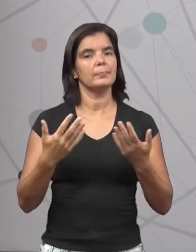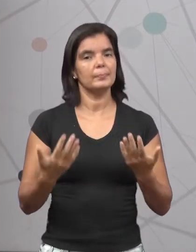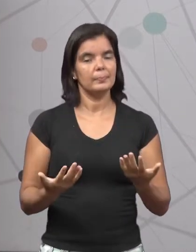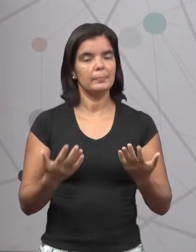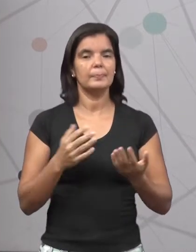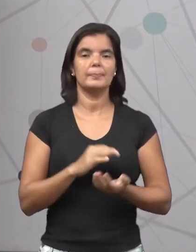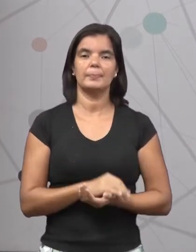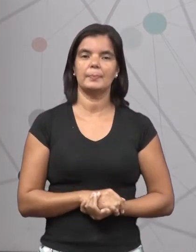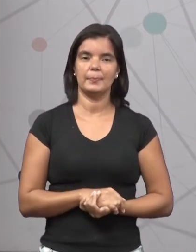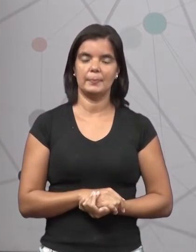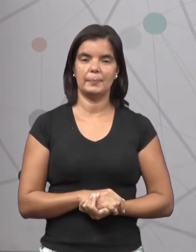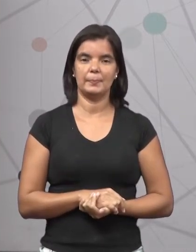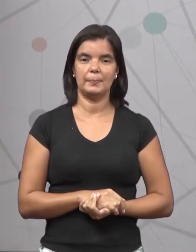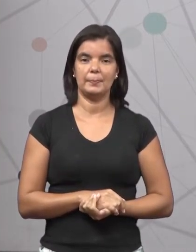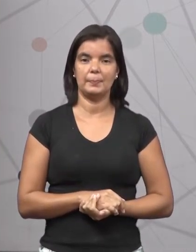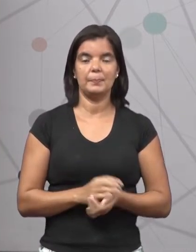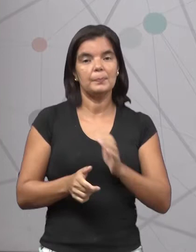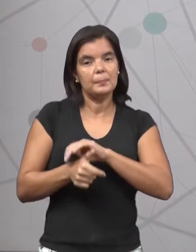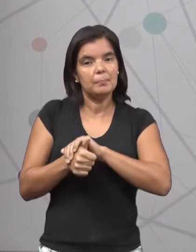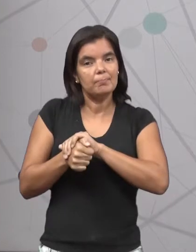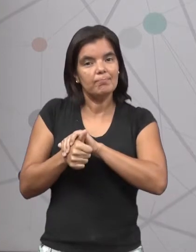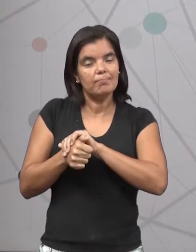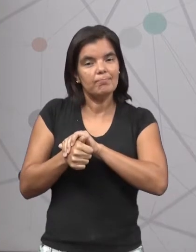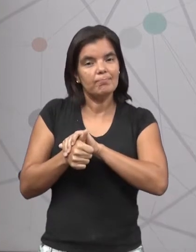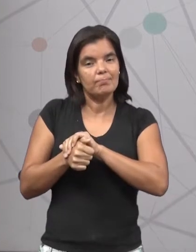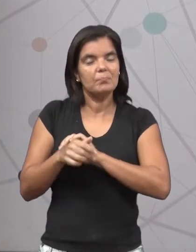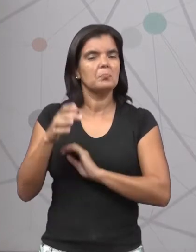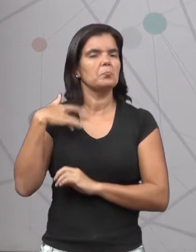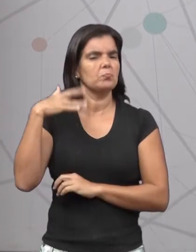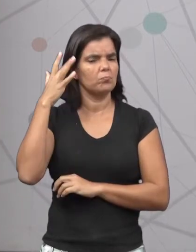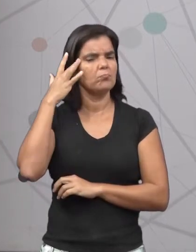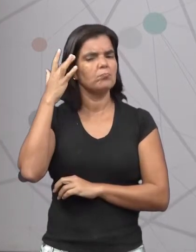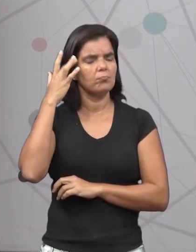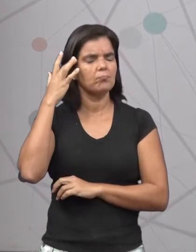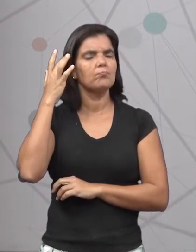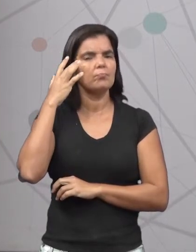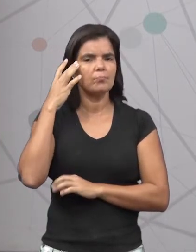Então, a tartaruga disse: Eu acho que